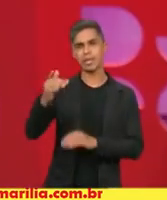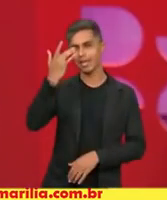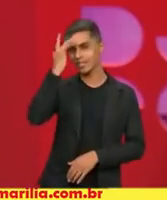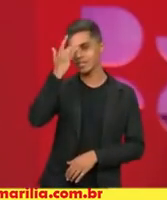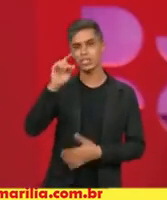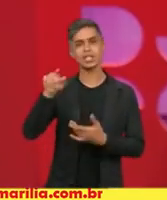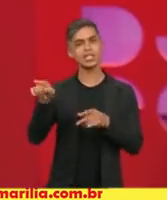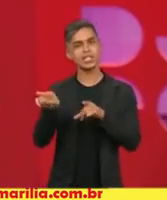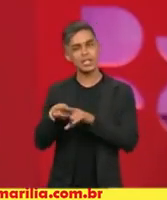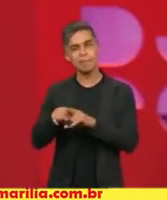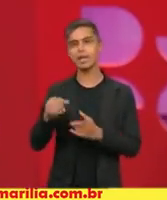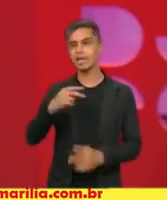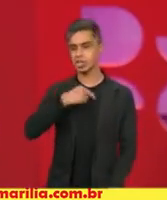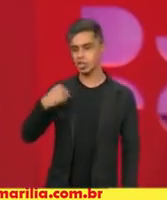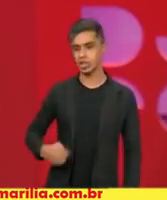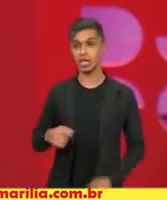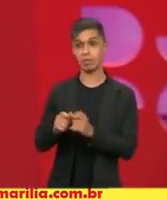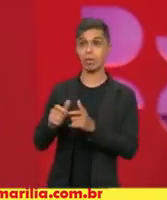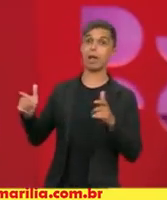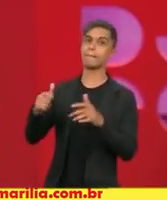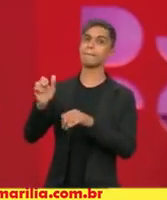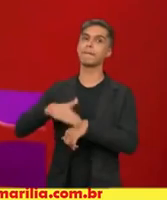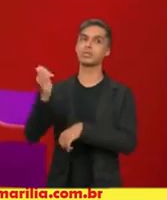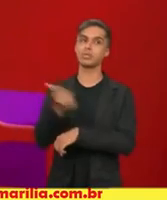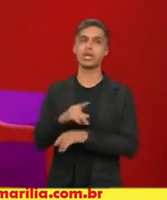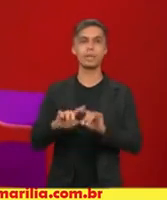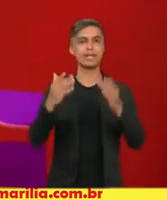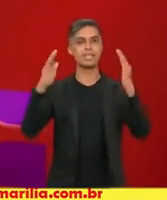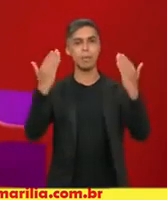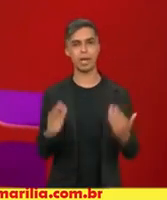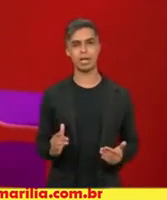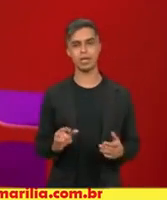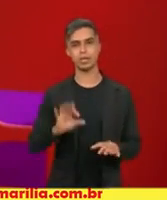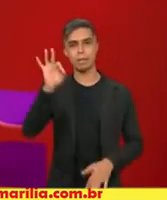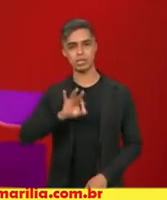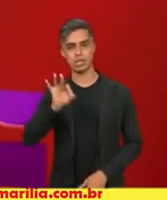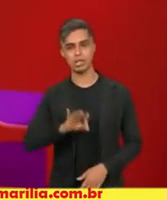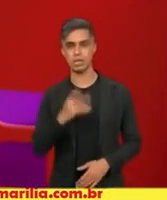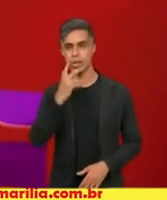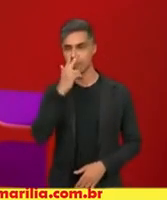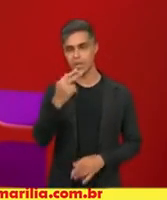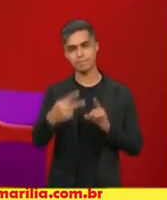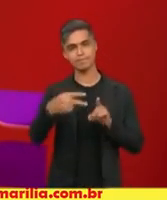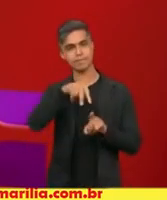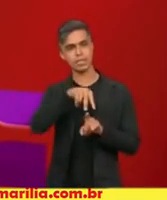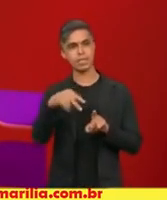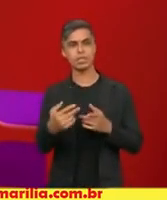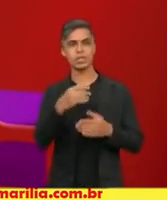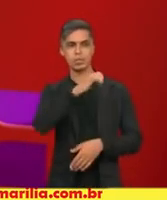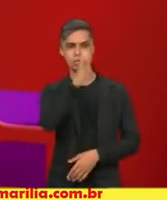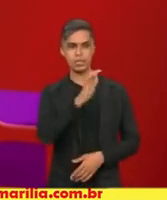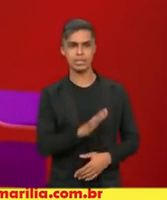é essa proporção global, de fato. Mas é colossal. O que significou... do ponto de vista do Estado brasileiro,